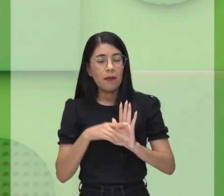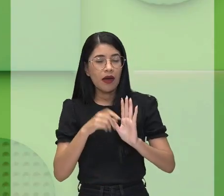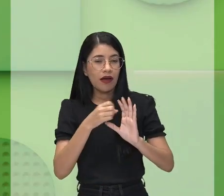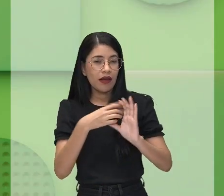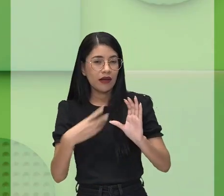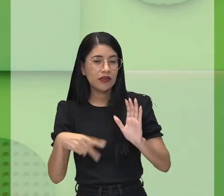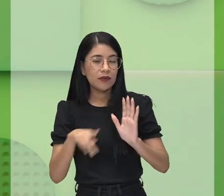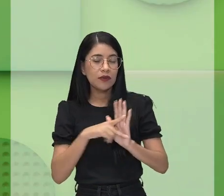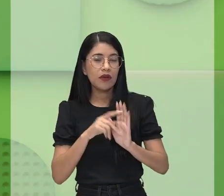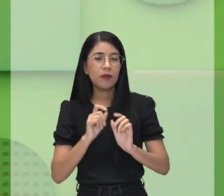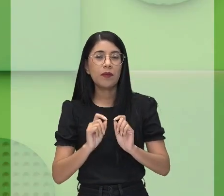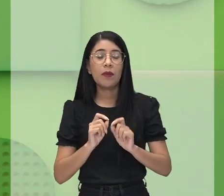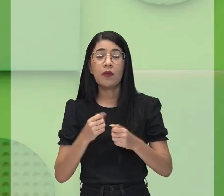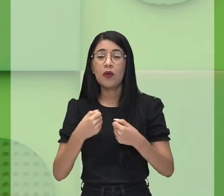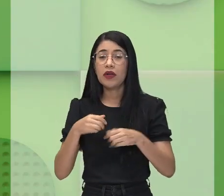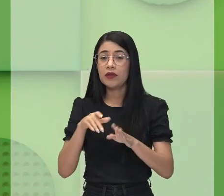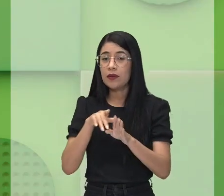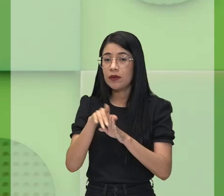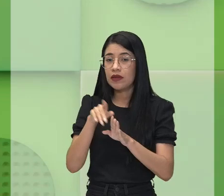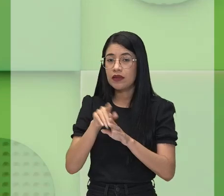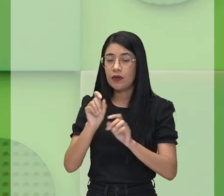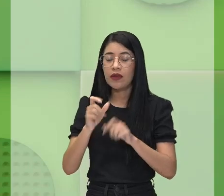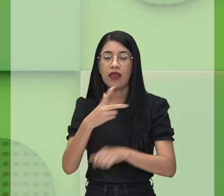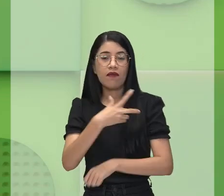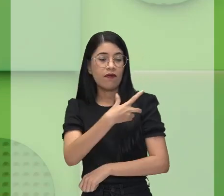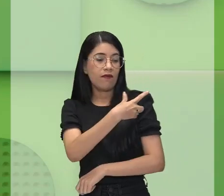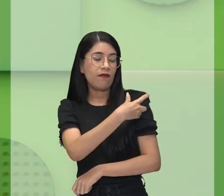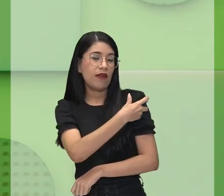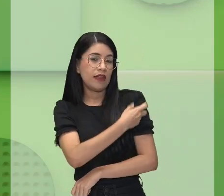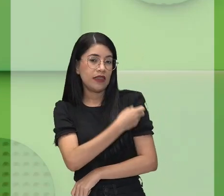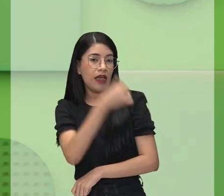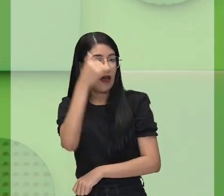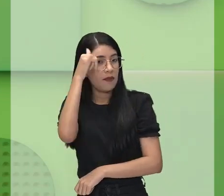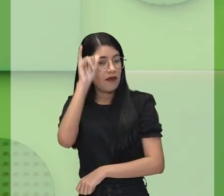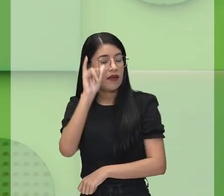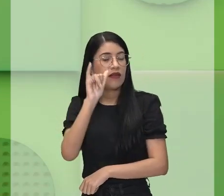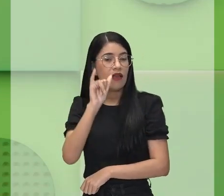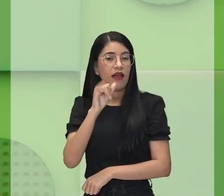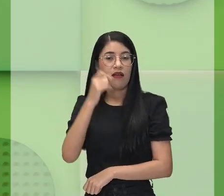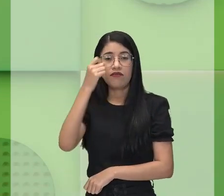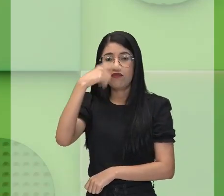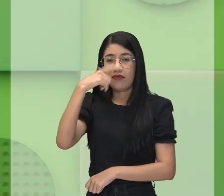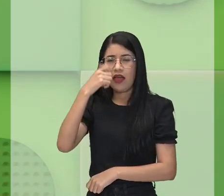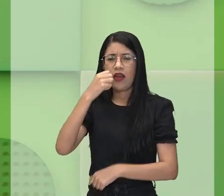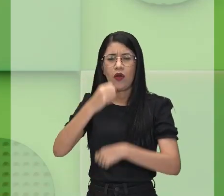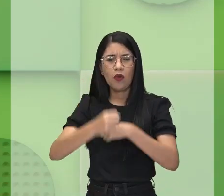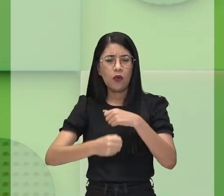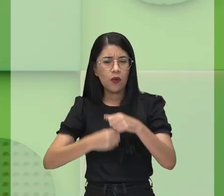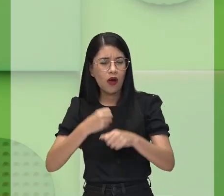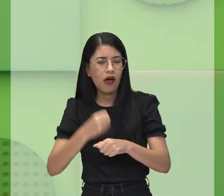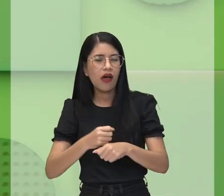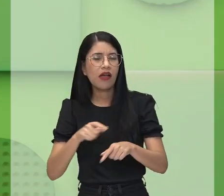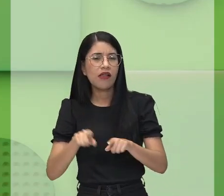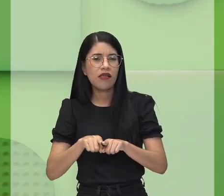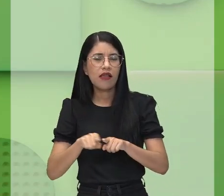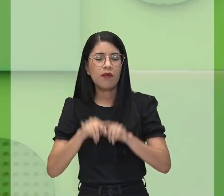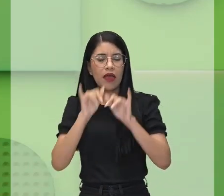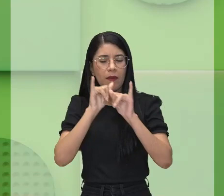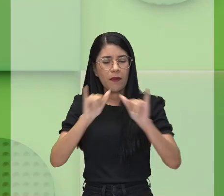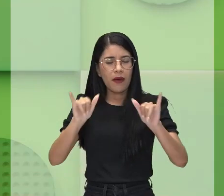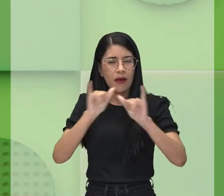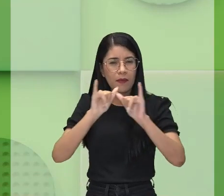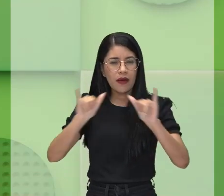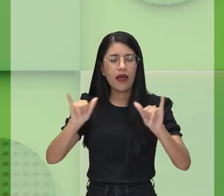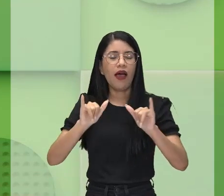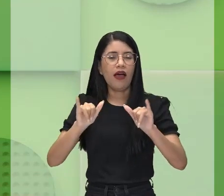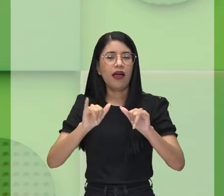isso recomenda-se você se vacinar contra o vírus da gripe. Anualmente é lançado a campanha, né,